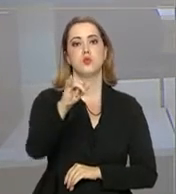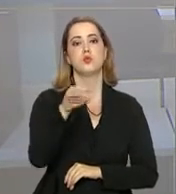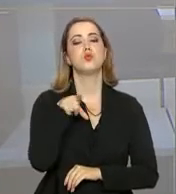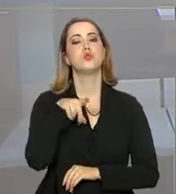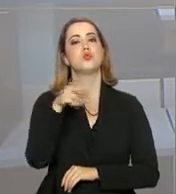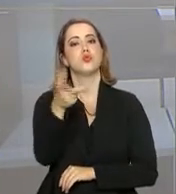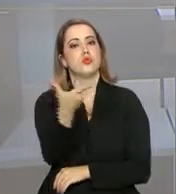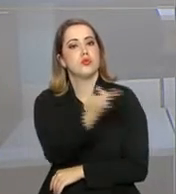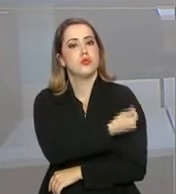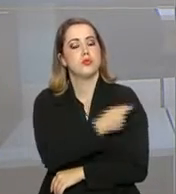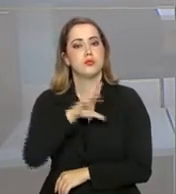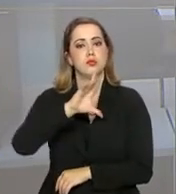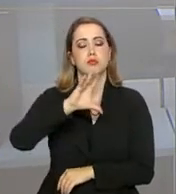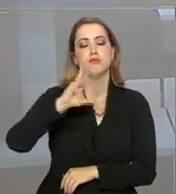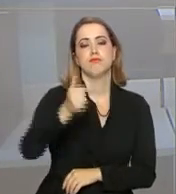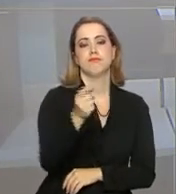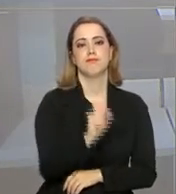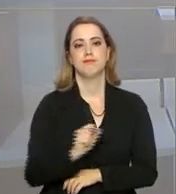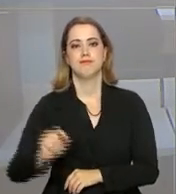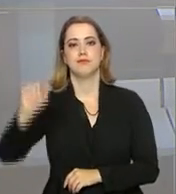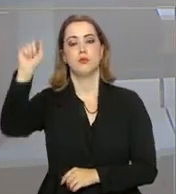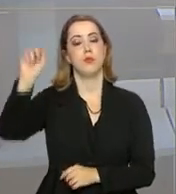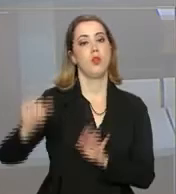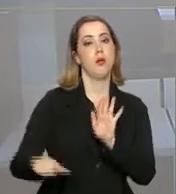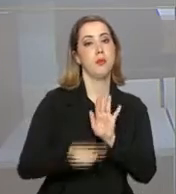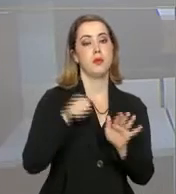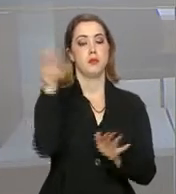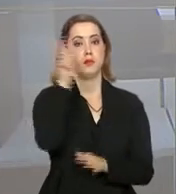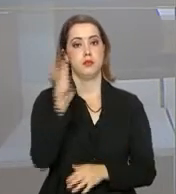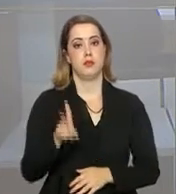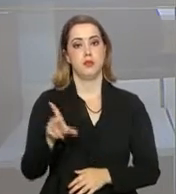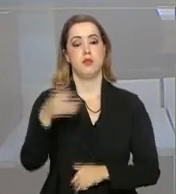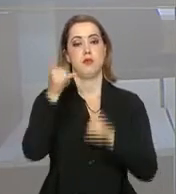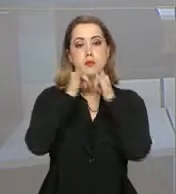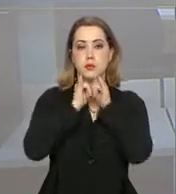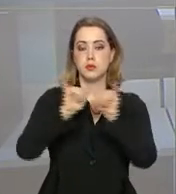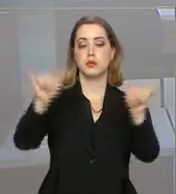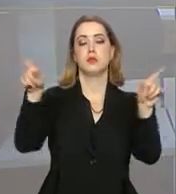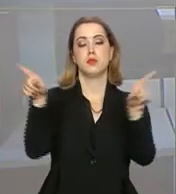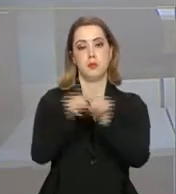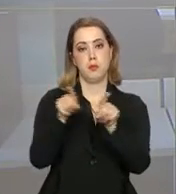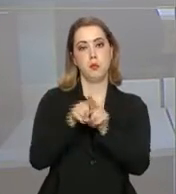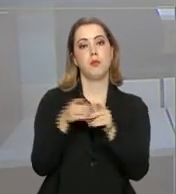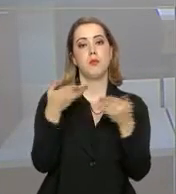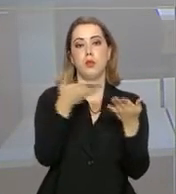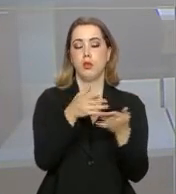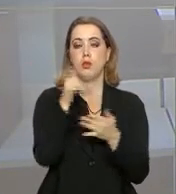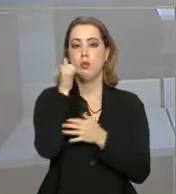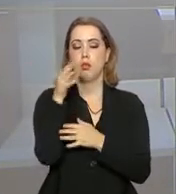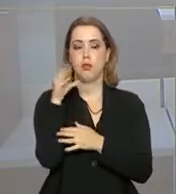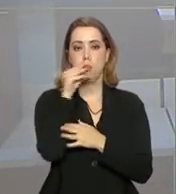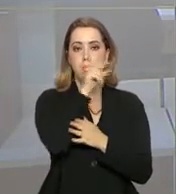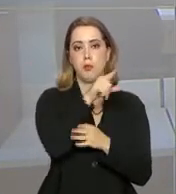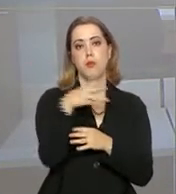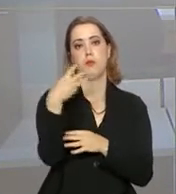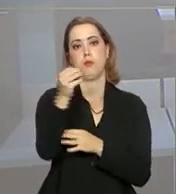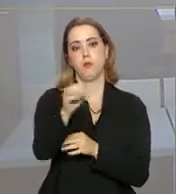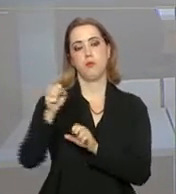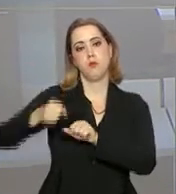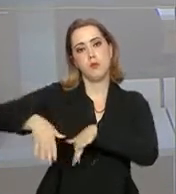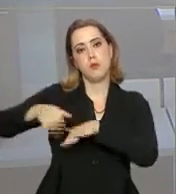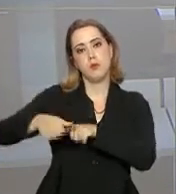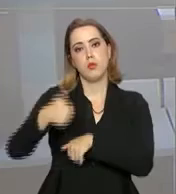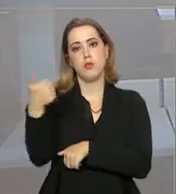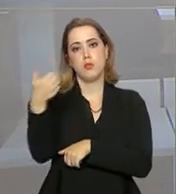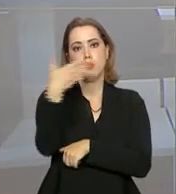o país pela primeira vez a campanha é voltada também para os adolescentes até o dia 30 de setembro os postos de saúde vão aplicar